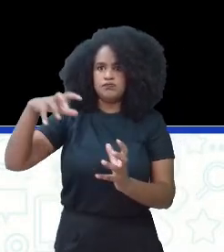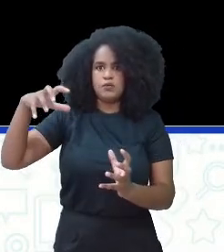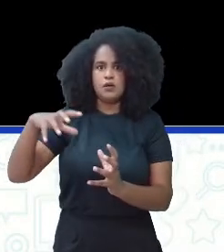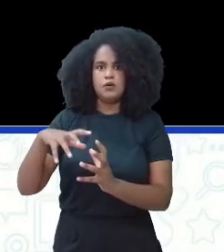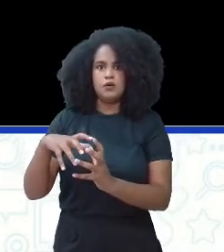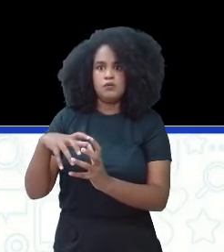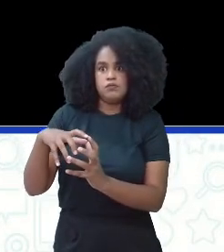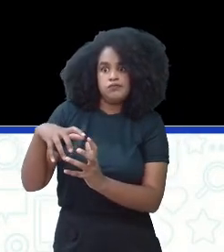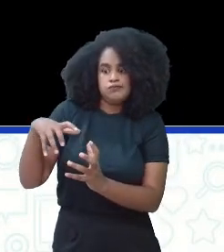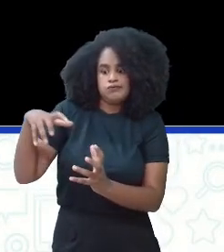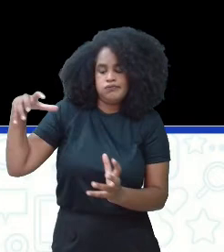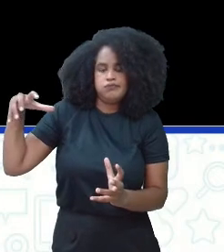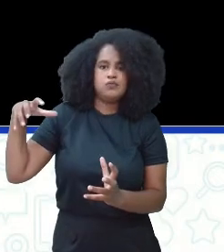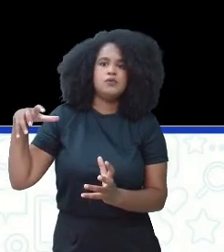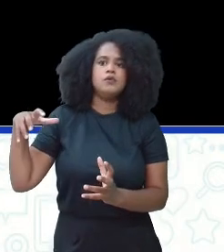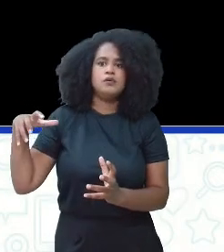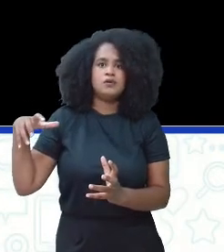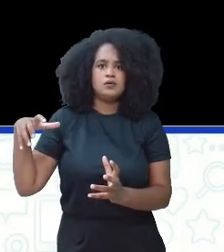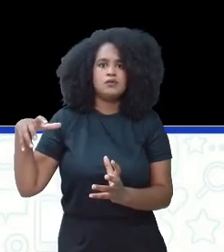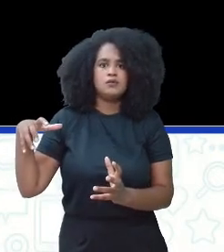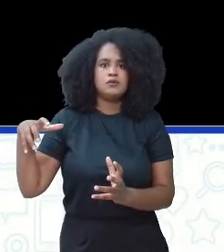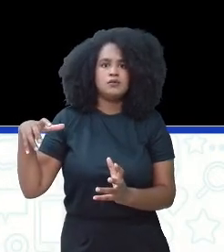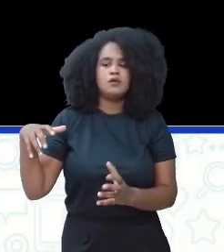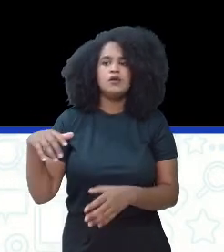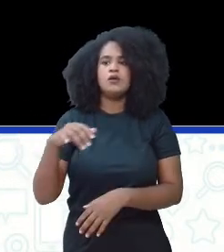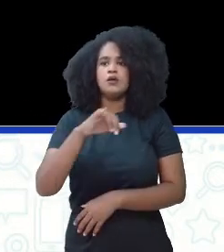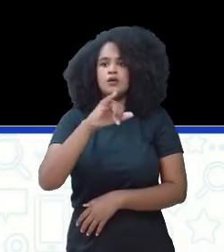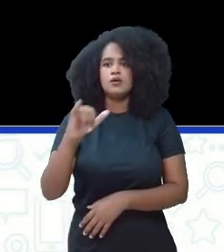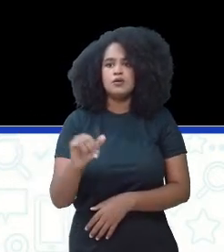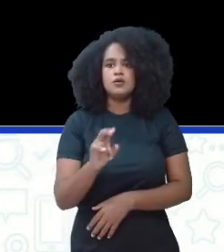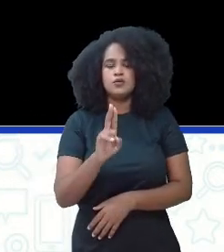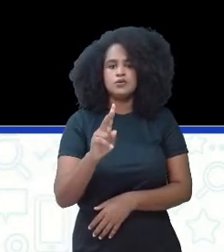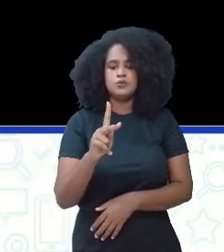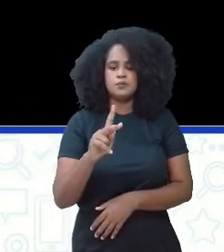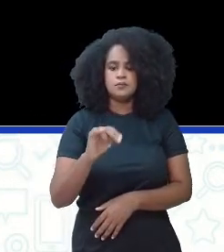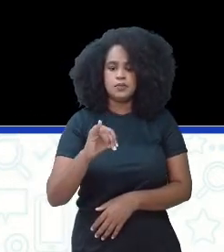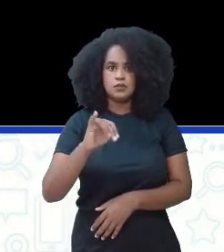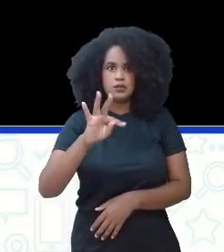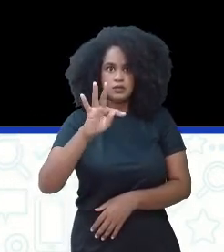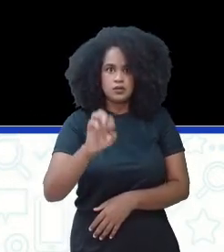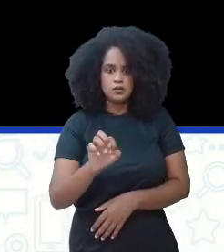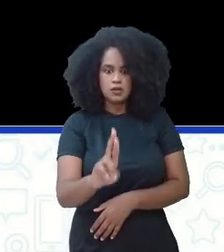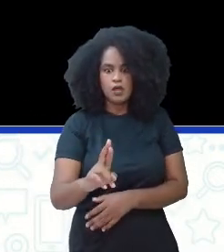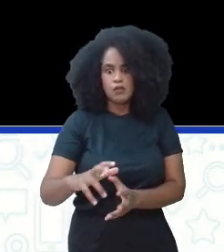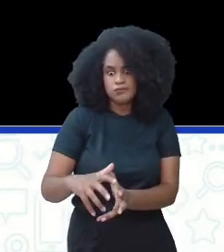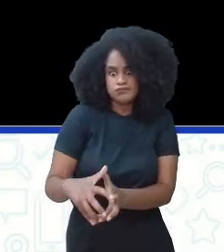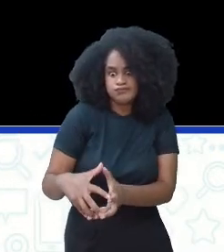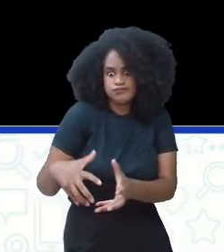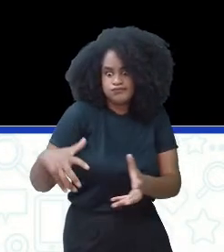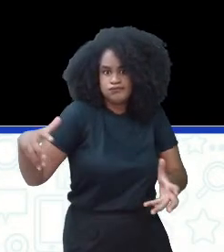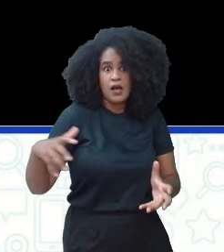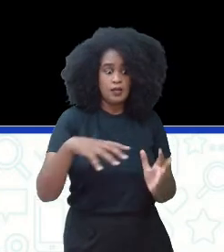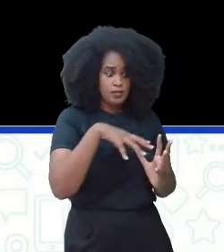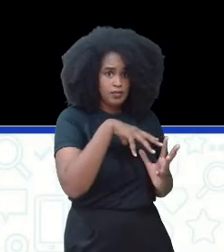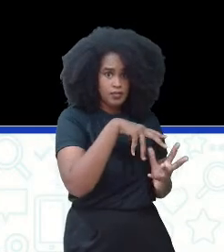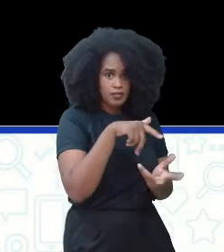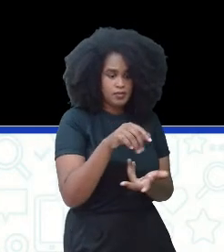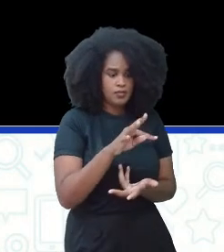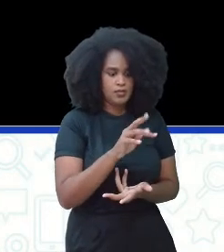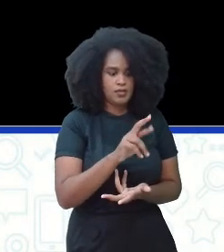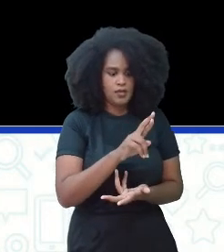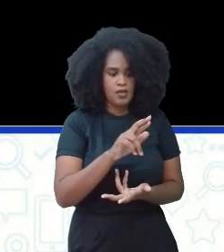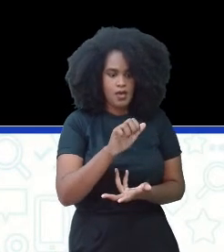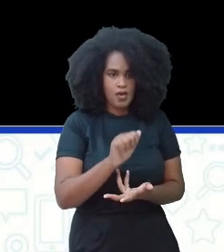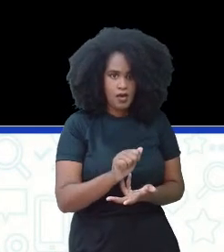estão ficando maiores. A gente tem Júpiter, olha para aí como é grande, gente, e a Terra ficando bem pequenininha.